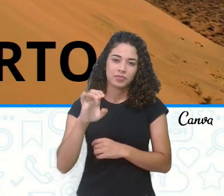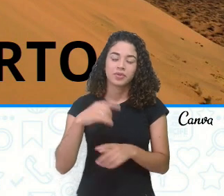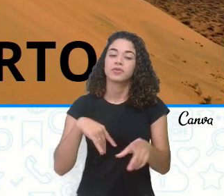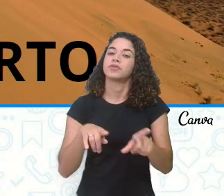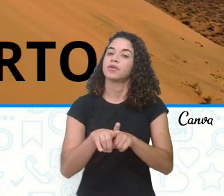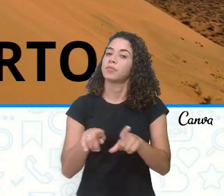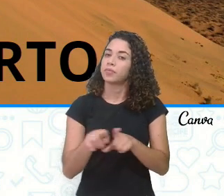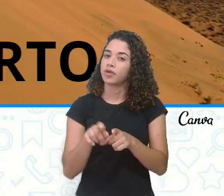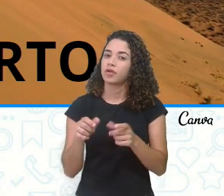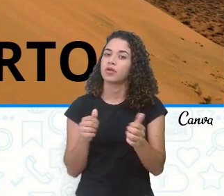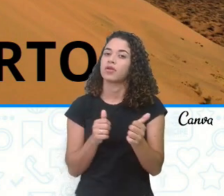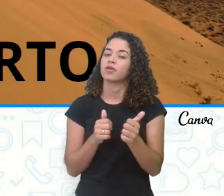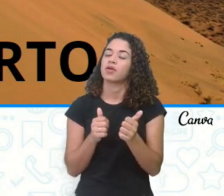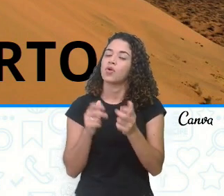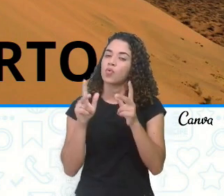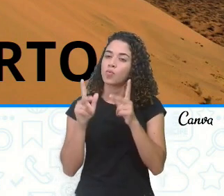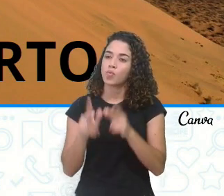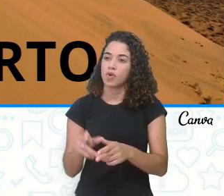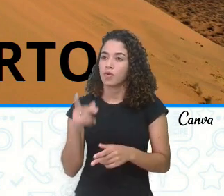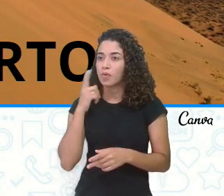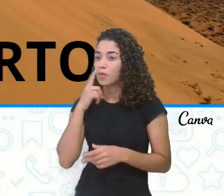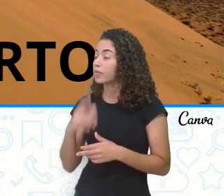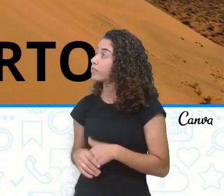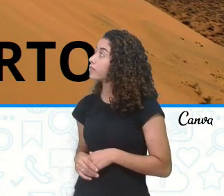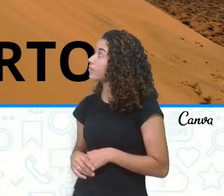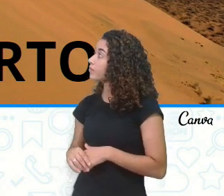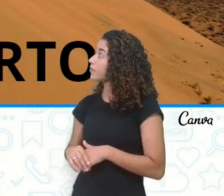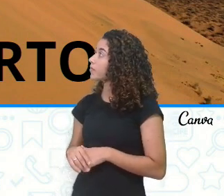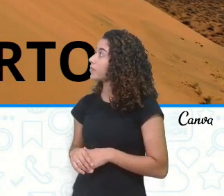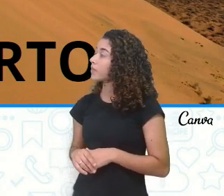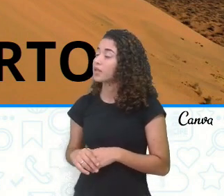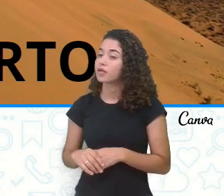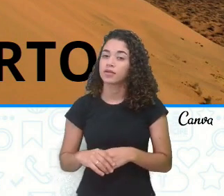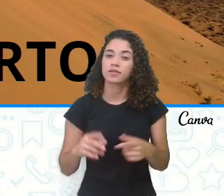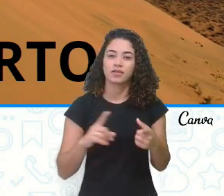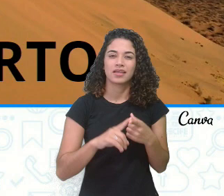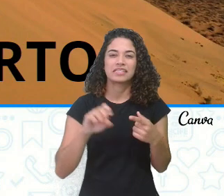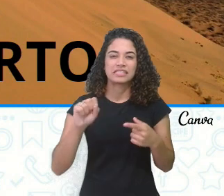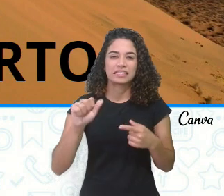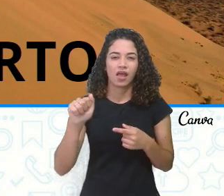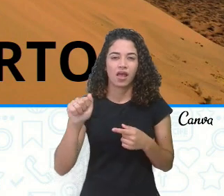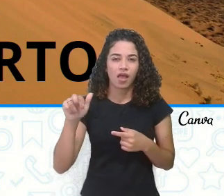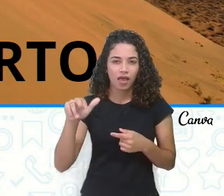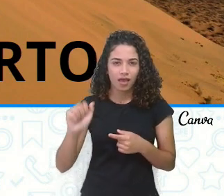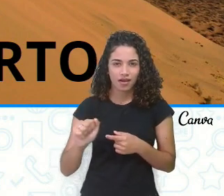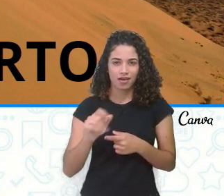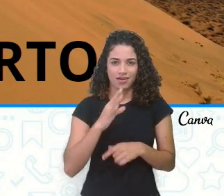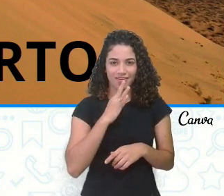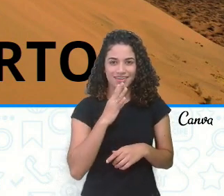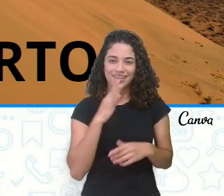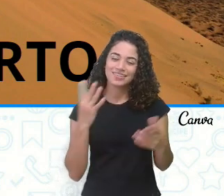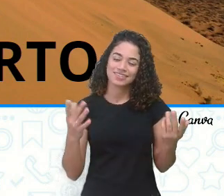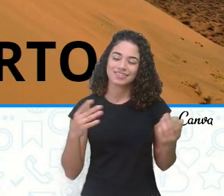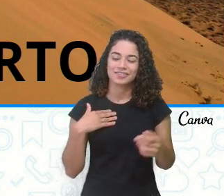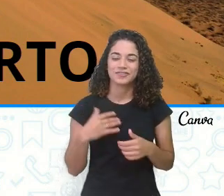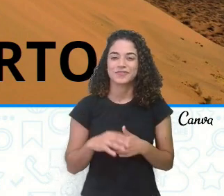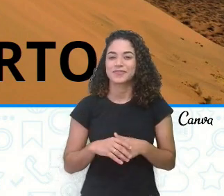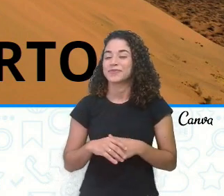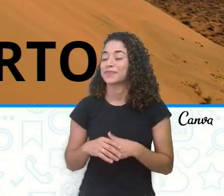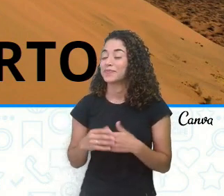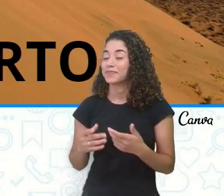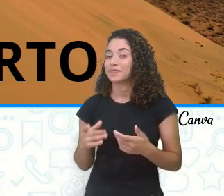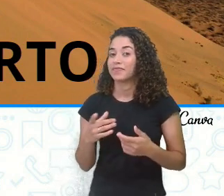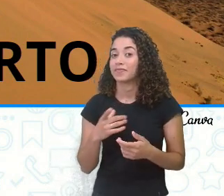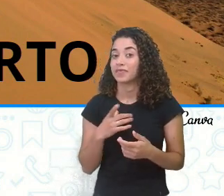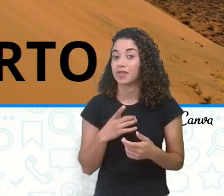o deserto do Saara, né? São dois dos desertos mais conhecidos do mundo. E uma questão sobre